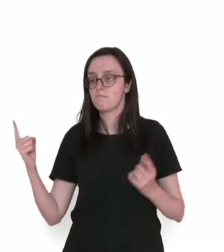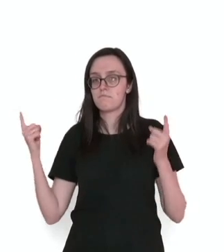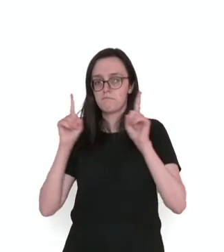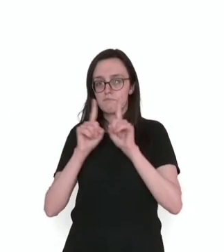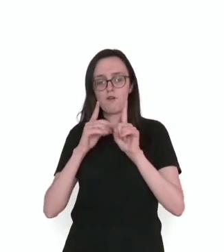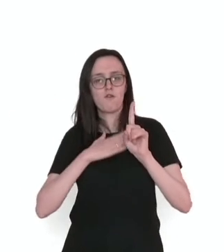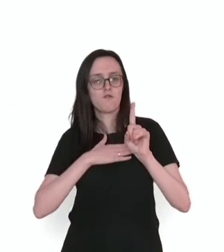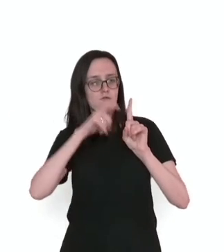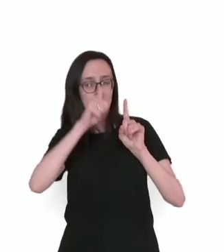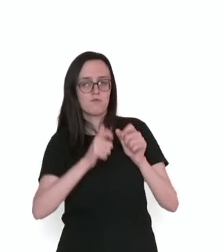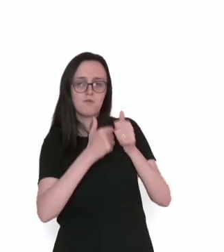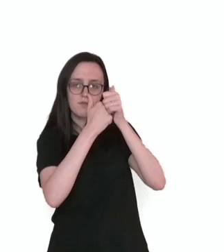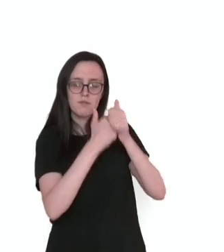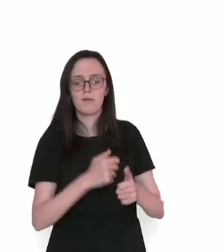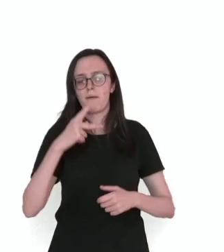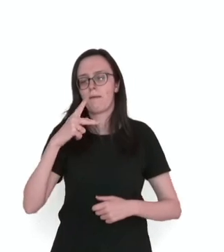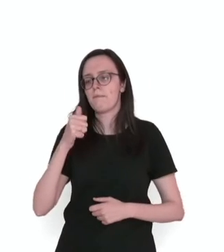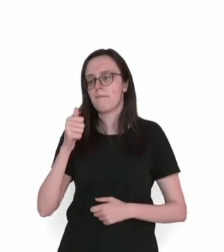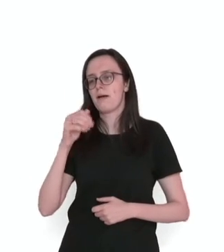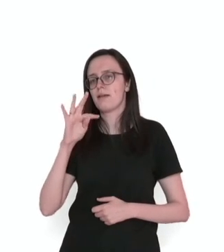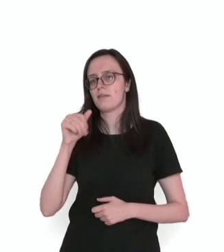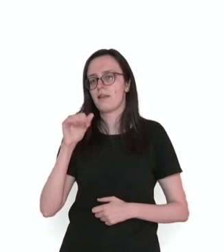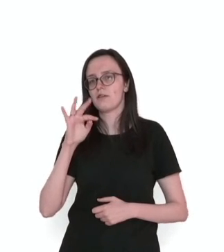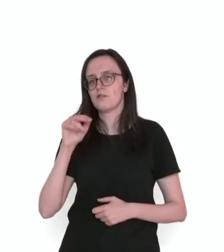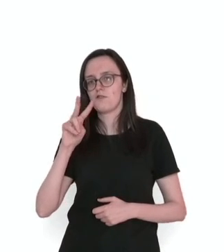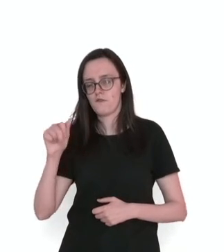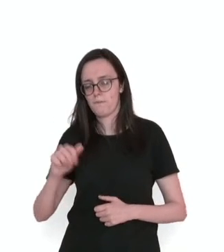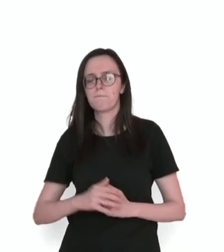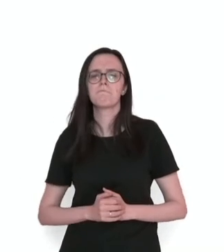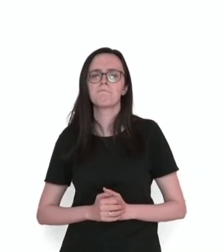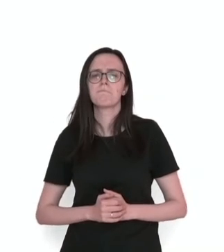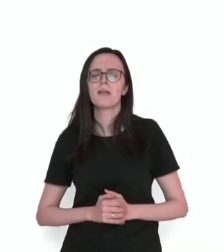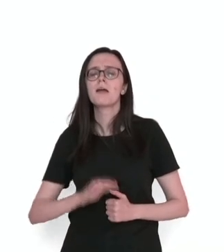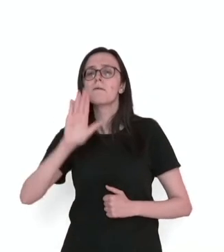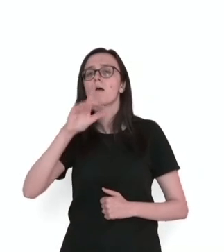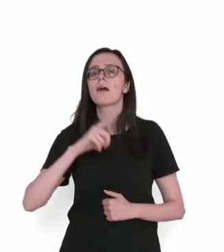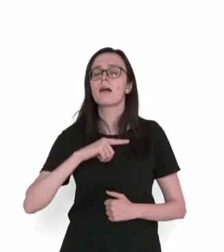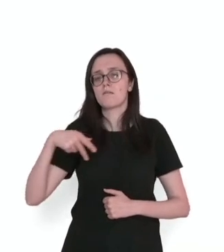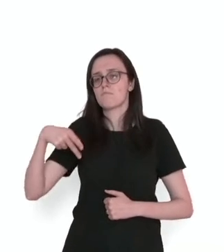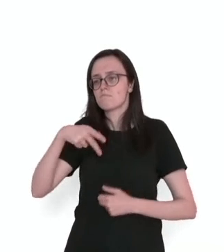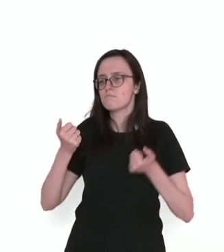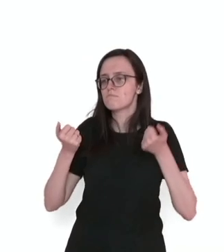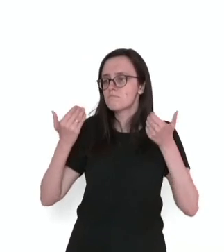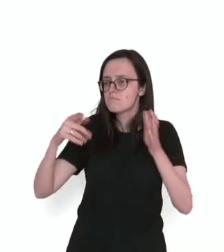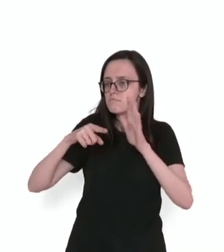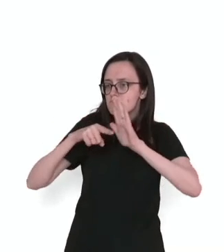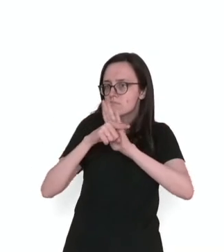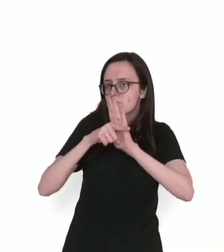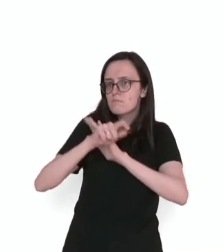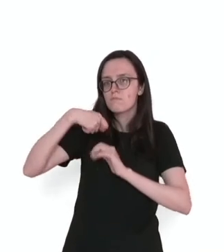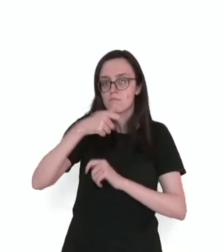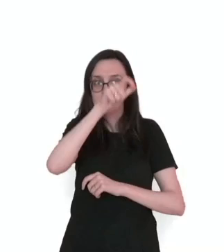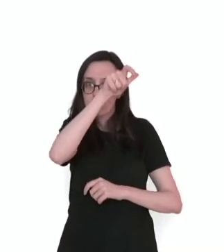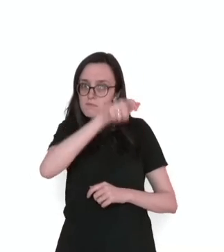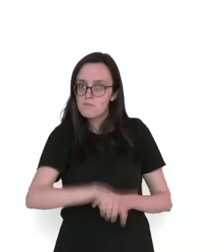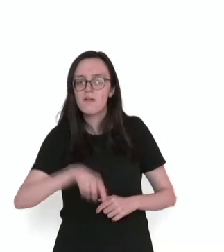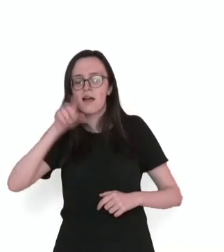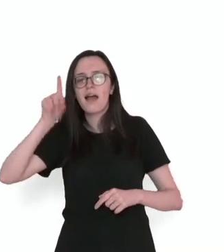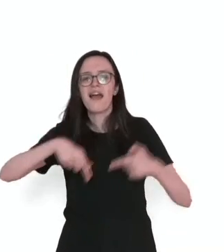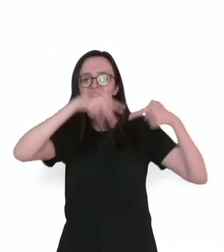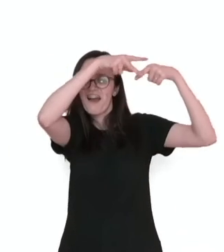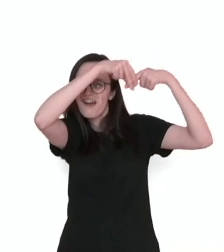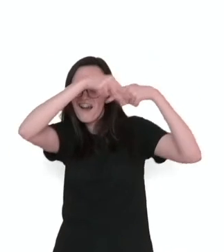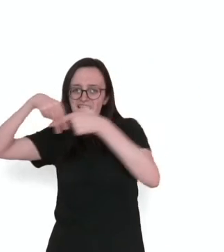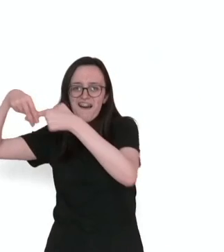né, Patativa do Assaré. Depois que uma professora passou um trabalho escolar de pesquisa sobre o grande poeta de cordel,